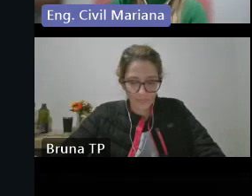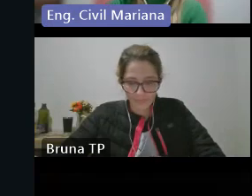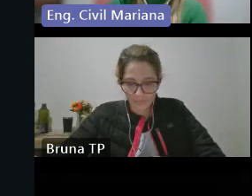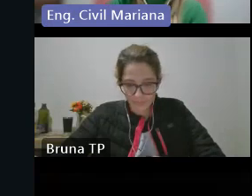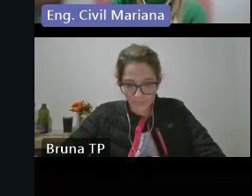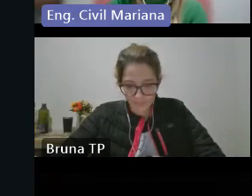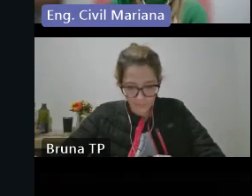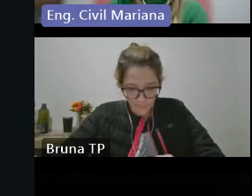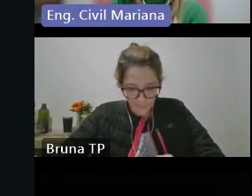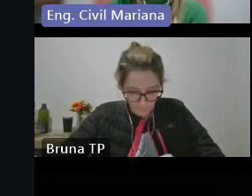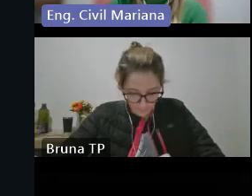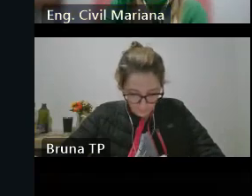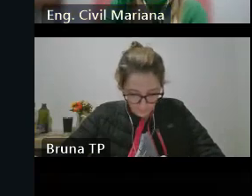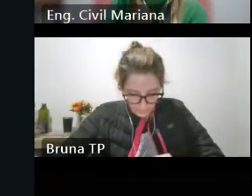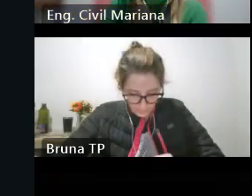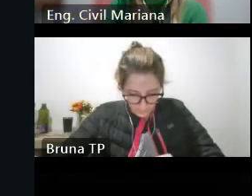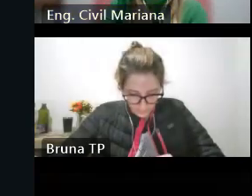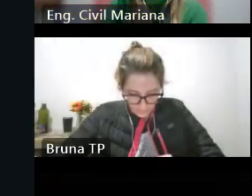eu ia falar aqui a respeito?